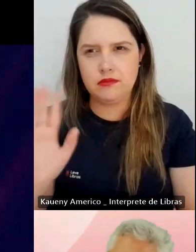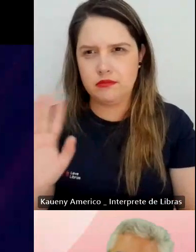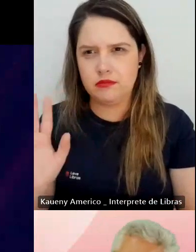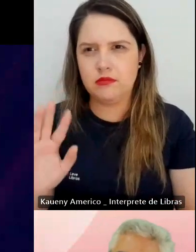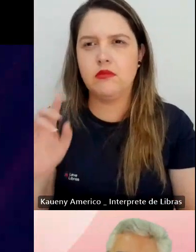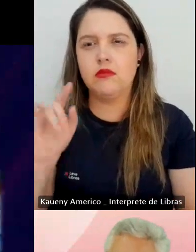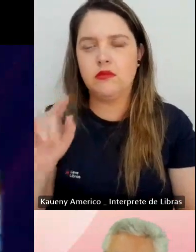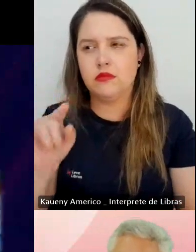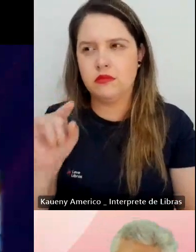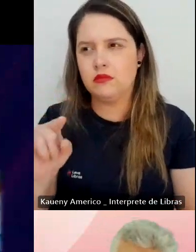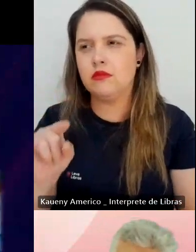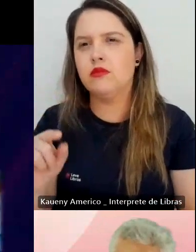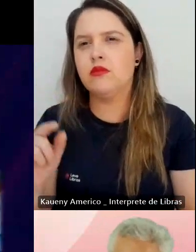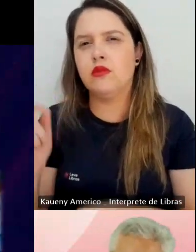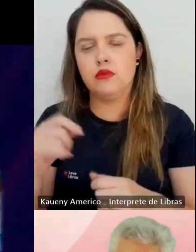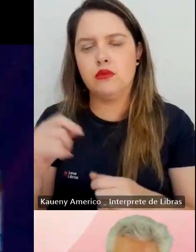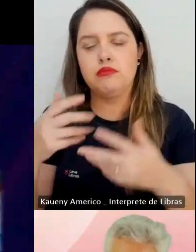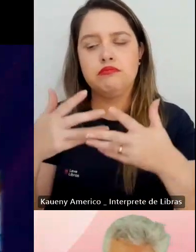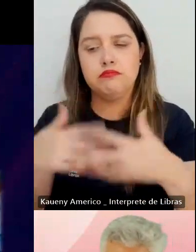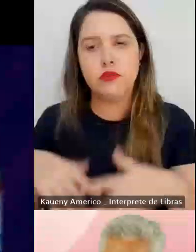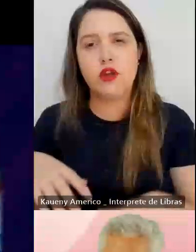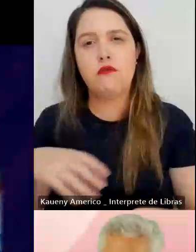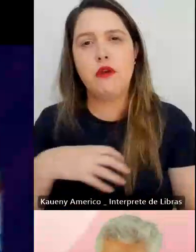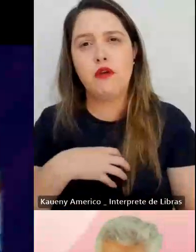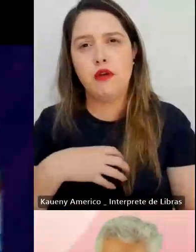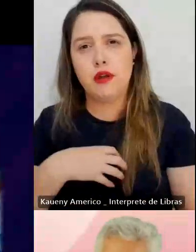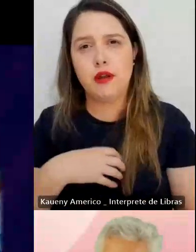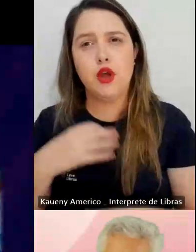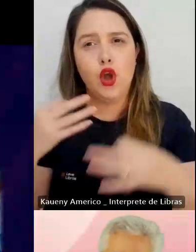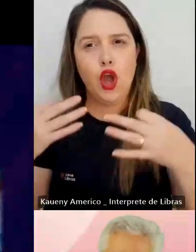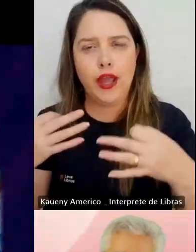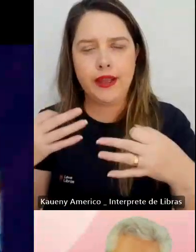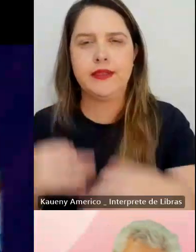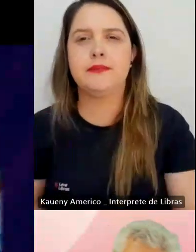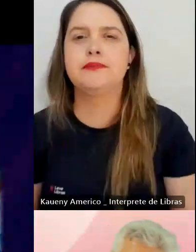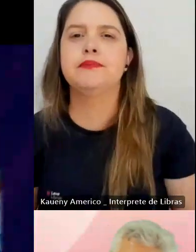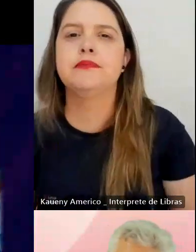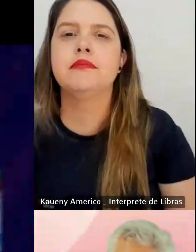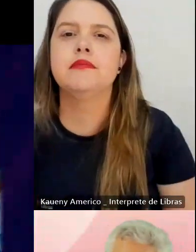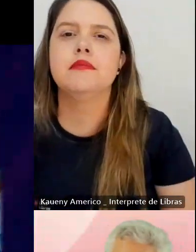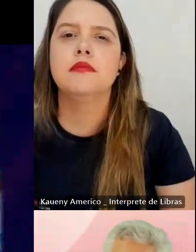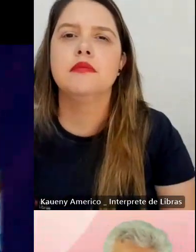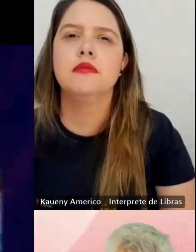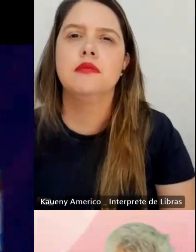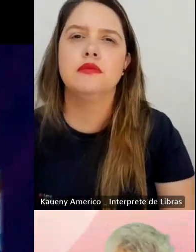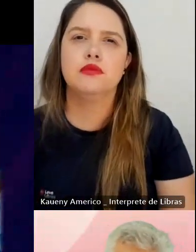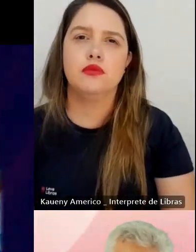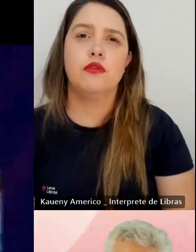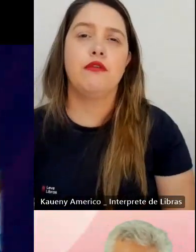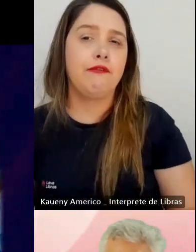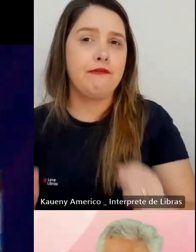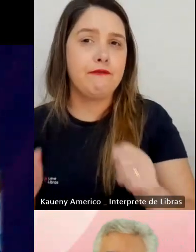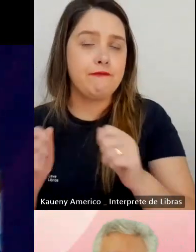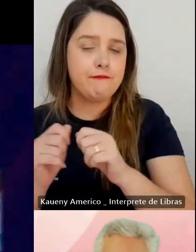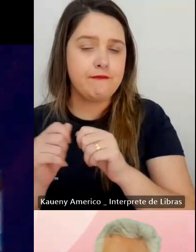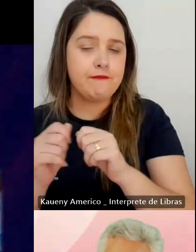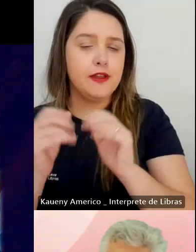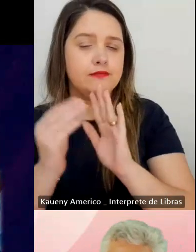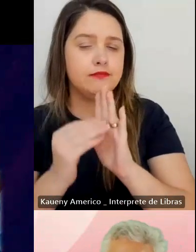fisiologicamente funcionando de uma forma correta. Feito o diagnóstico, fez a suspeita, fez